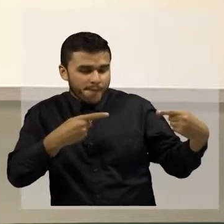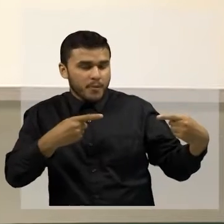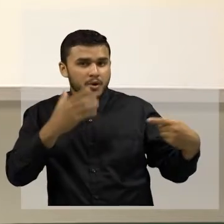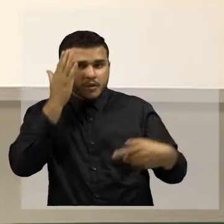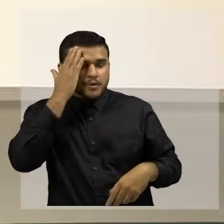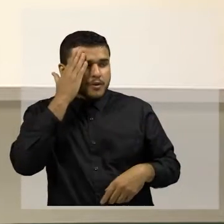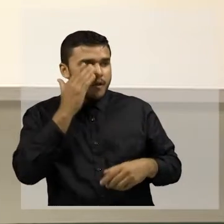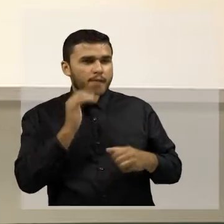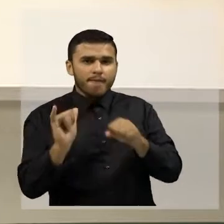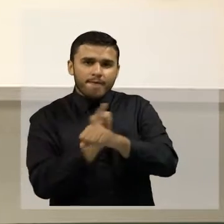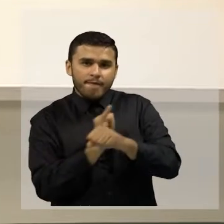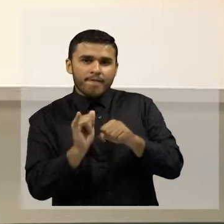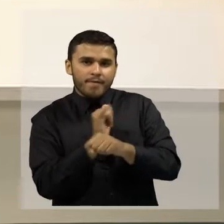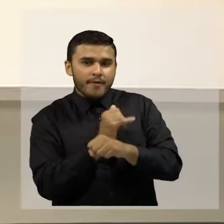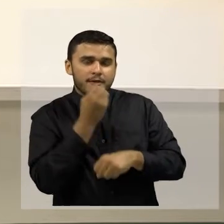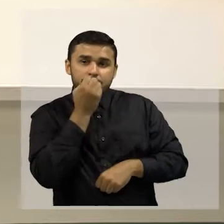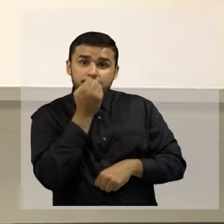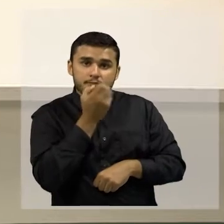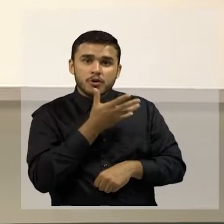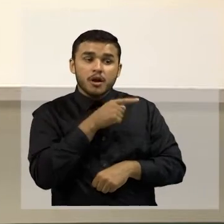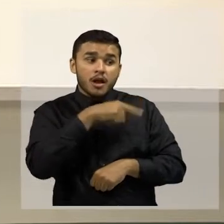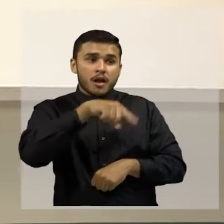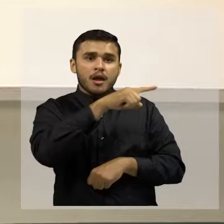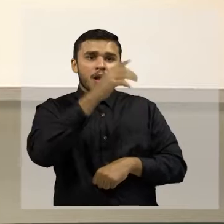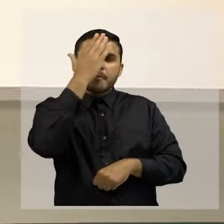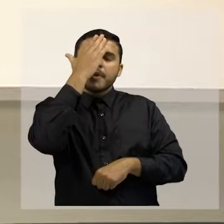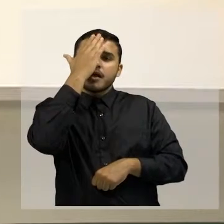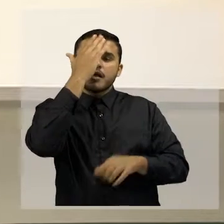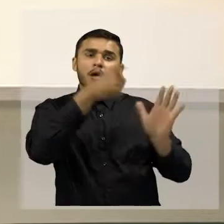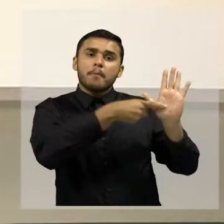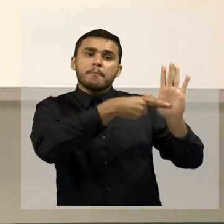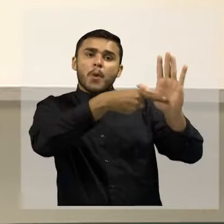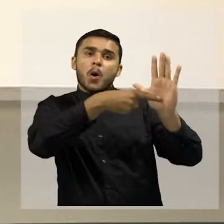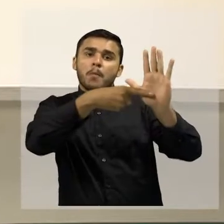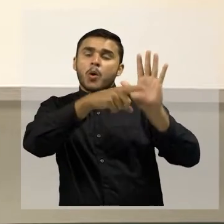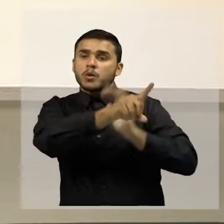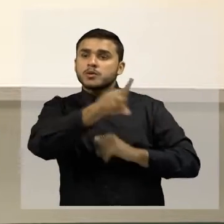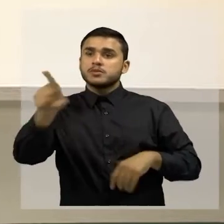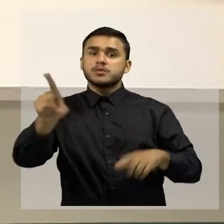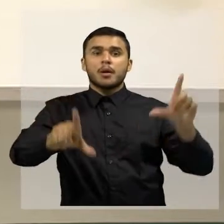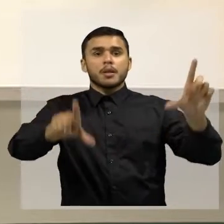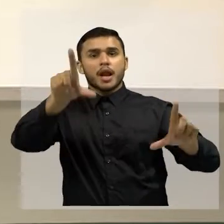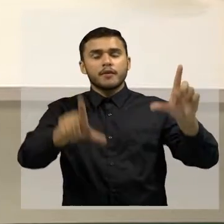de atenção da imprensa, do público para